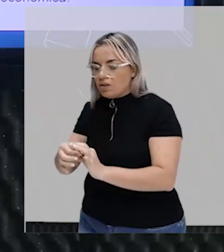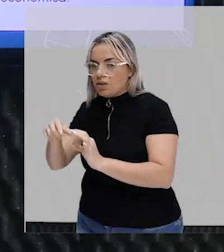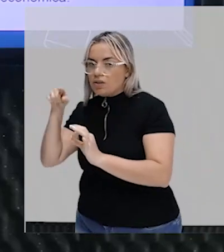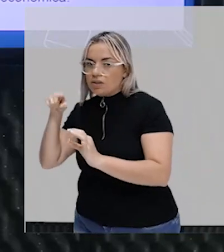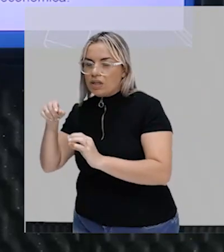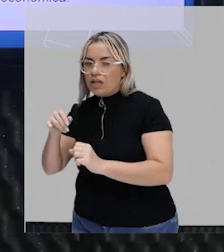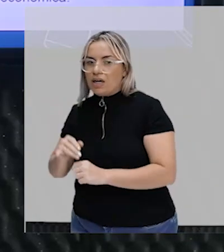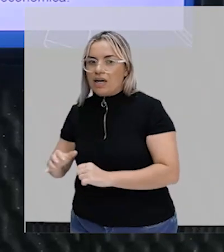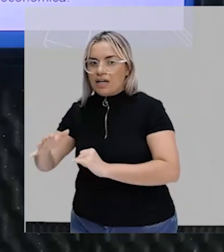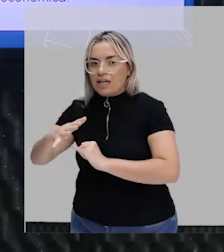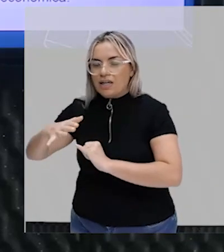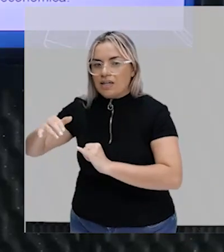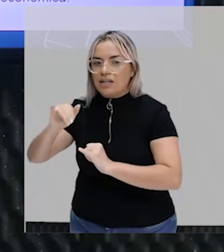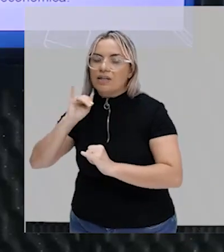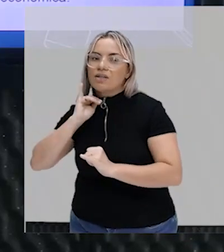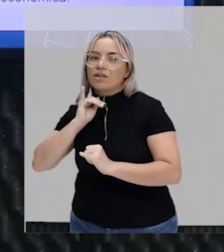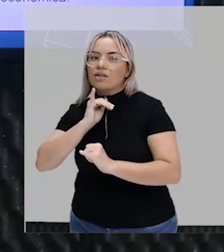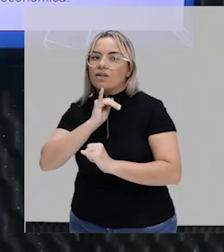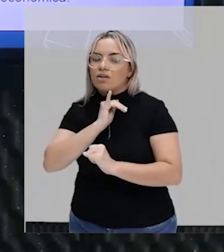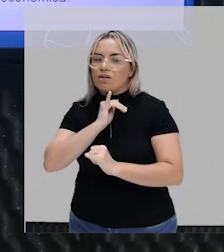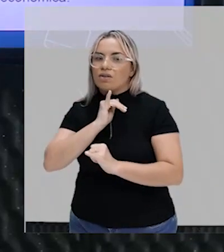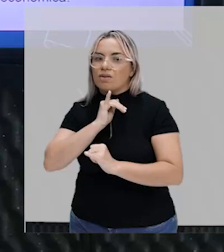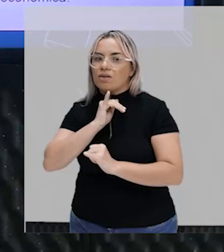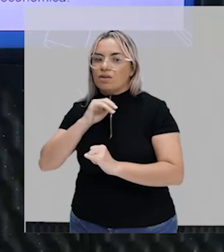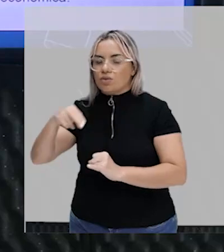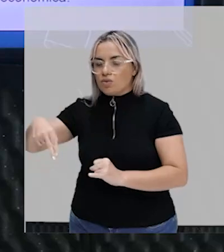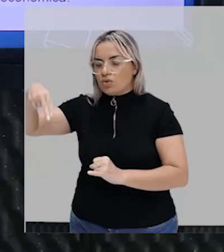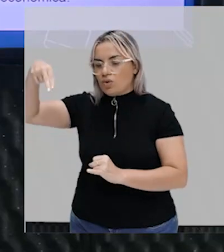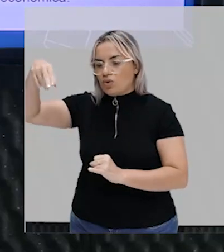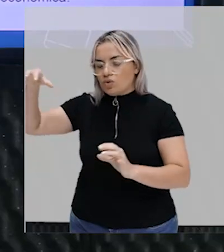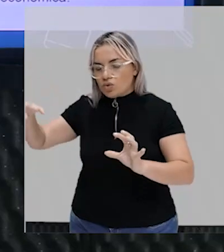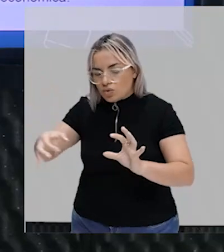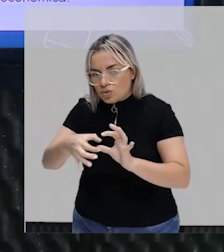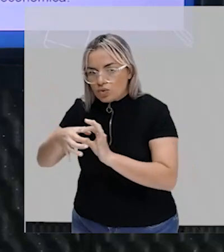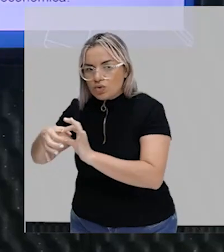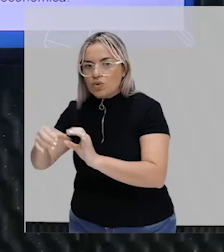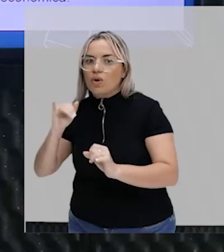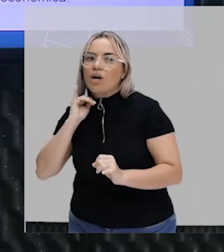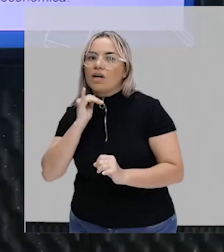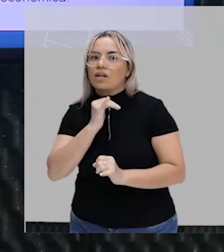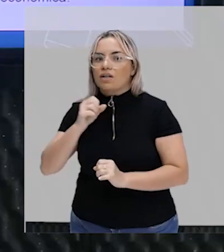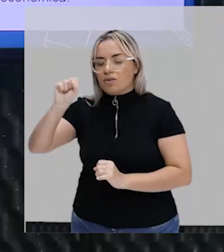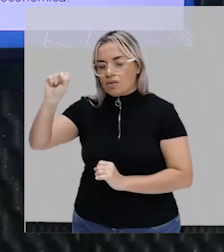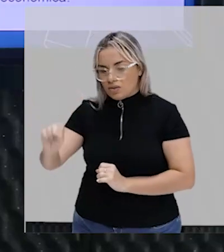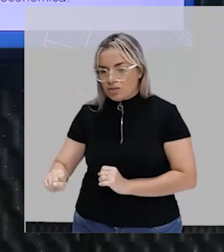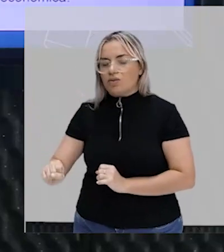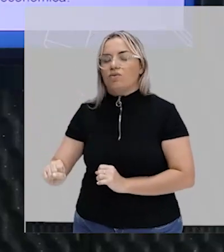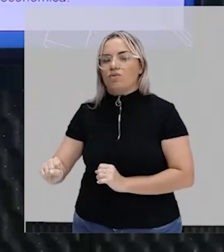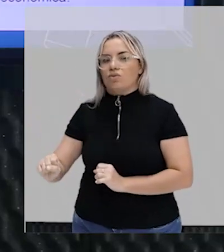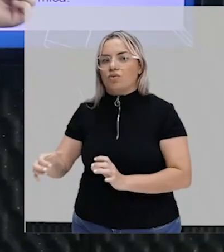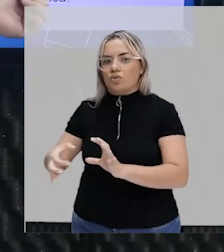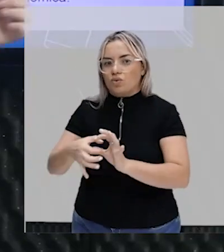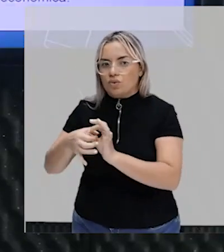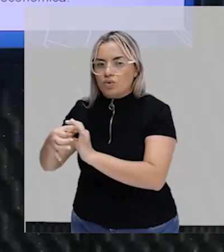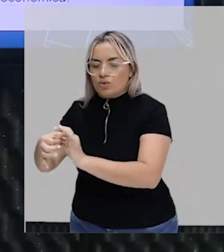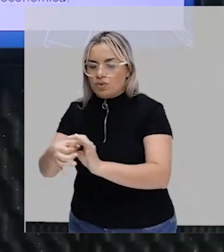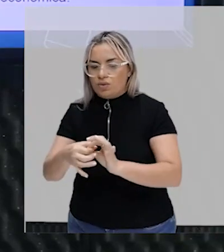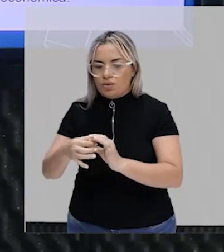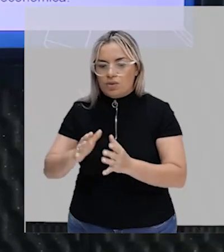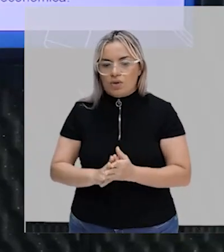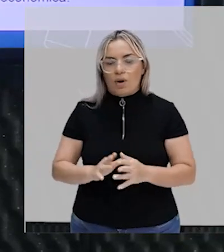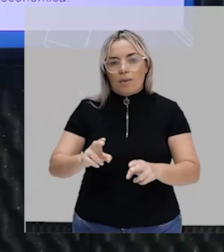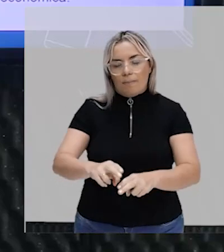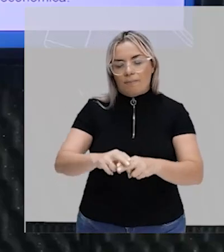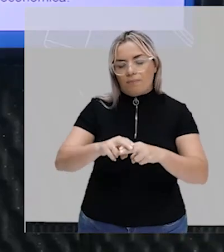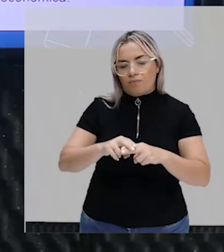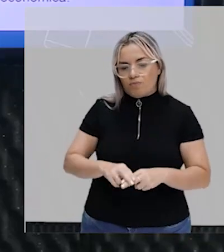país, não essa divisão, Irlanda do Norte e Irlanda do Sul, tá certo? Então, isso aqui está errado. A Irlanda do Norte não é uma nação independente da